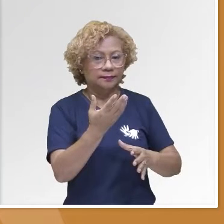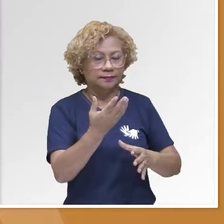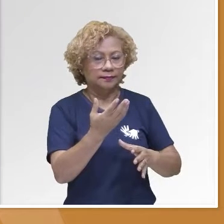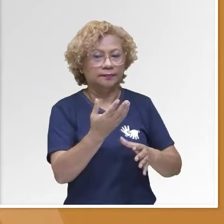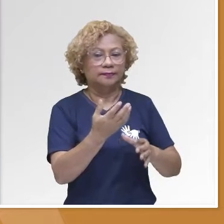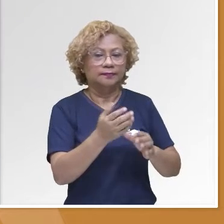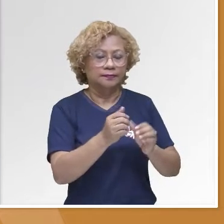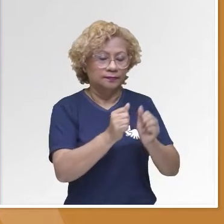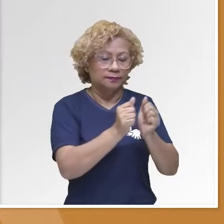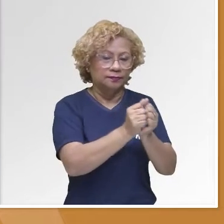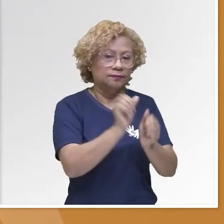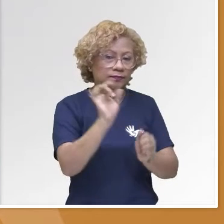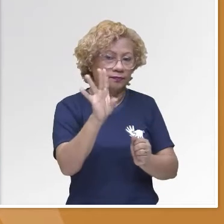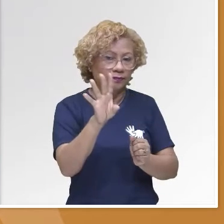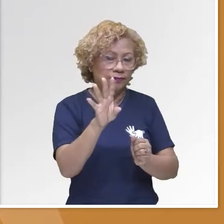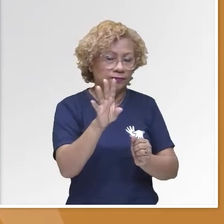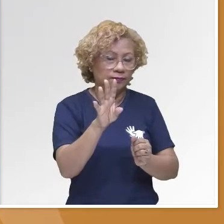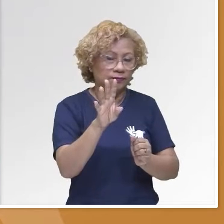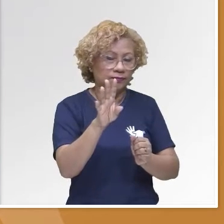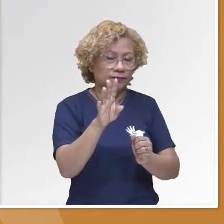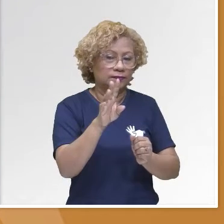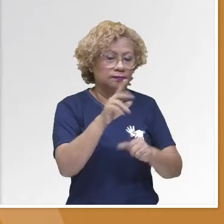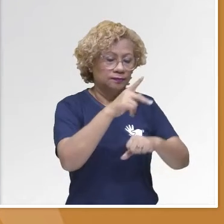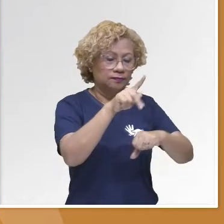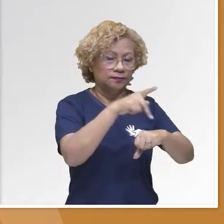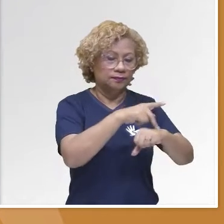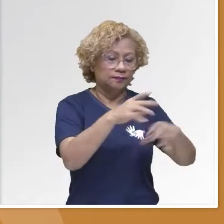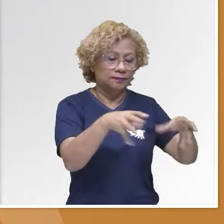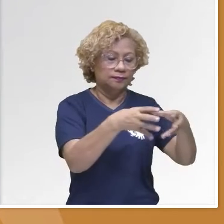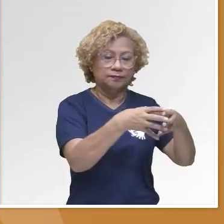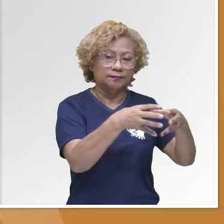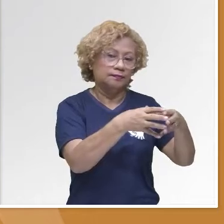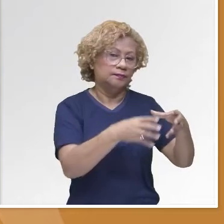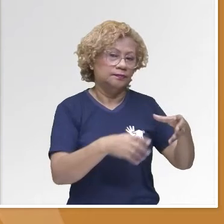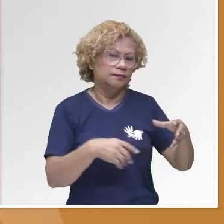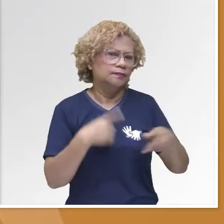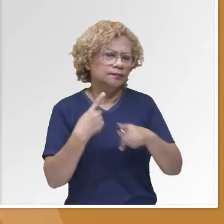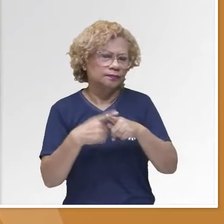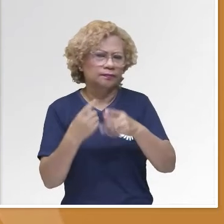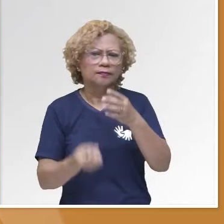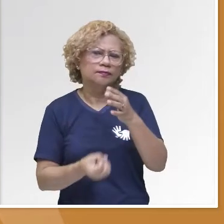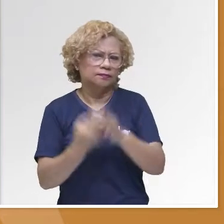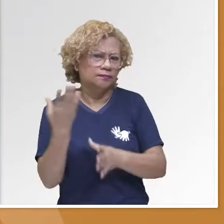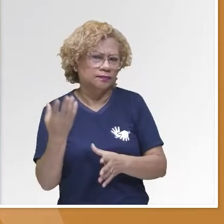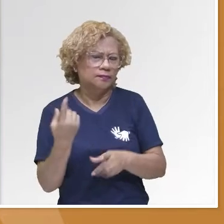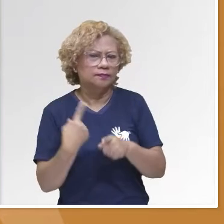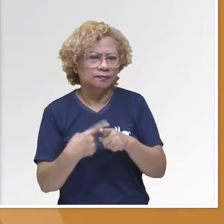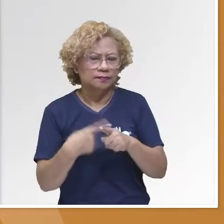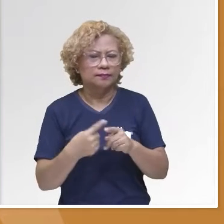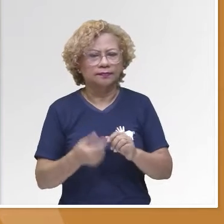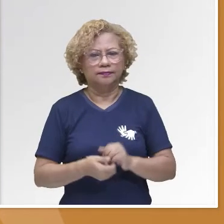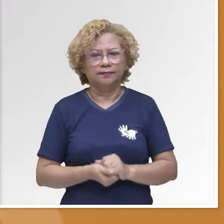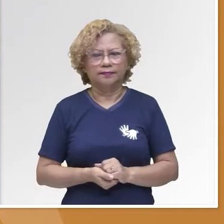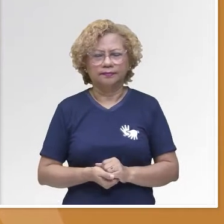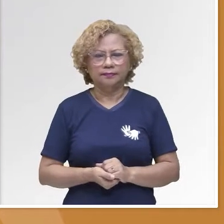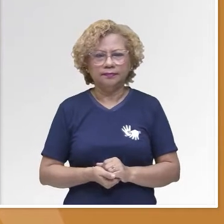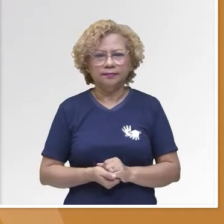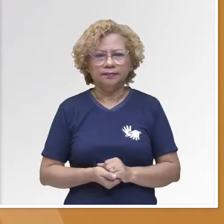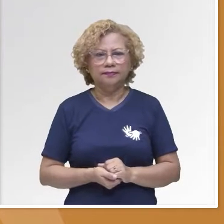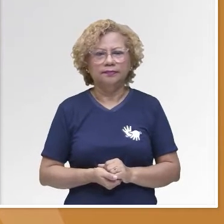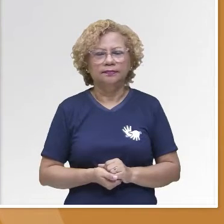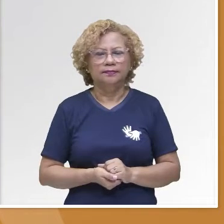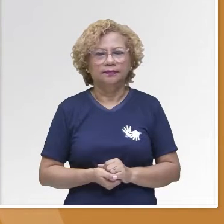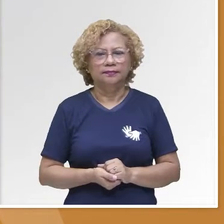países, tá? E por que, né, essas associações elas acabaram sendo criadas? Para